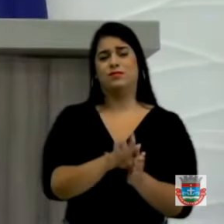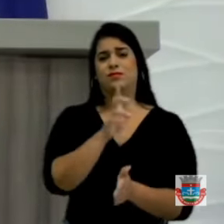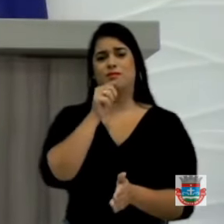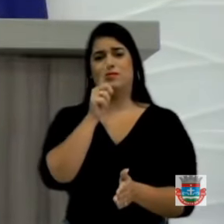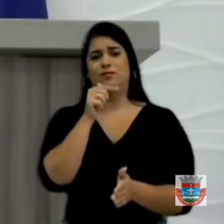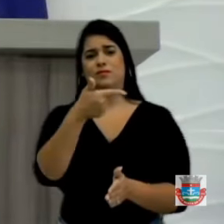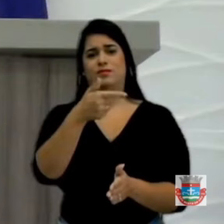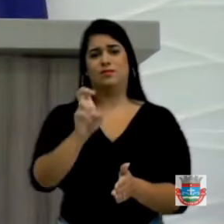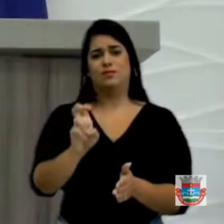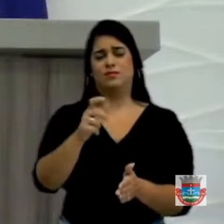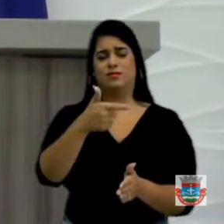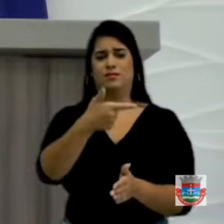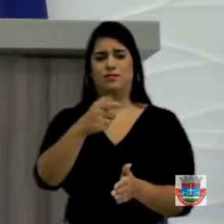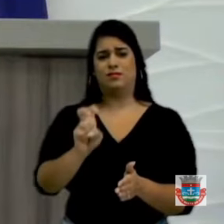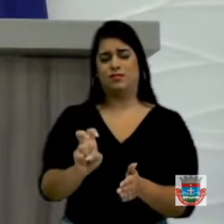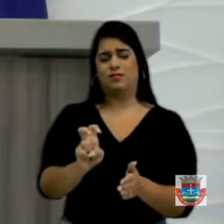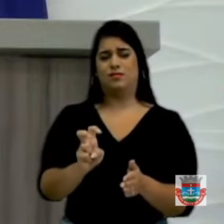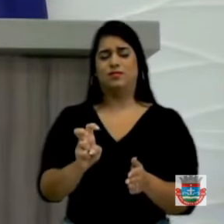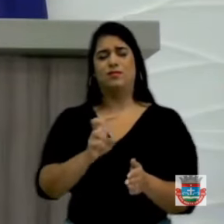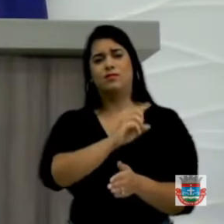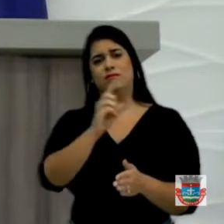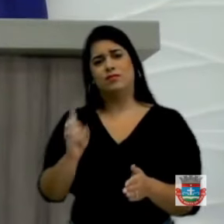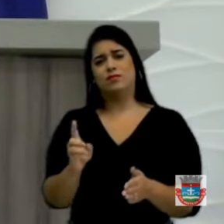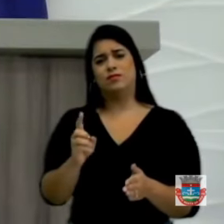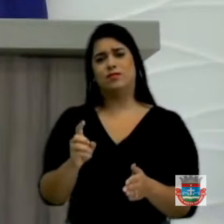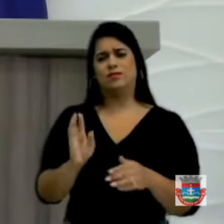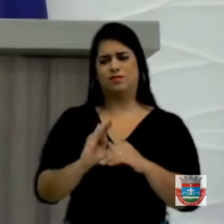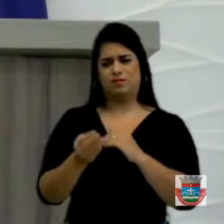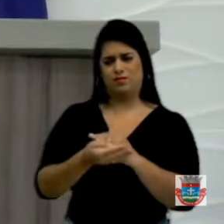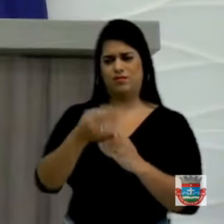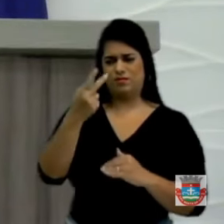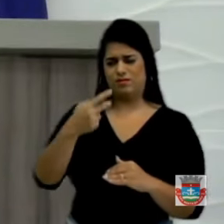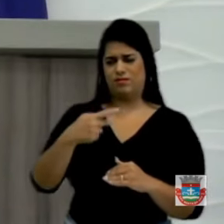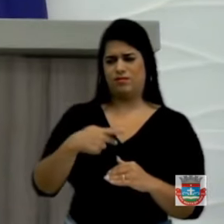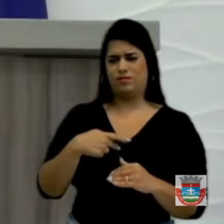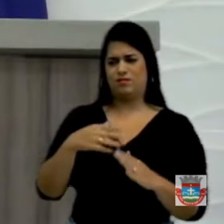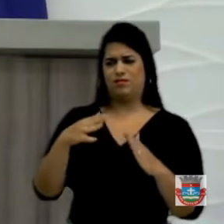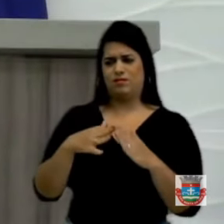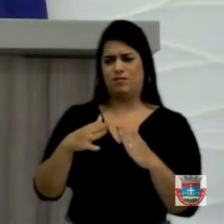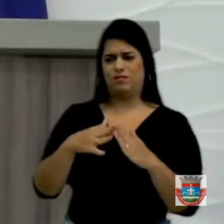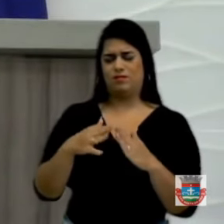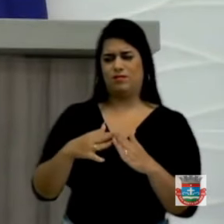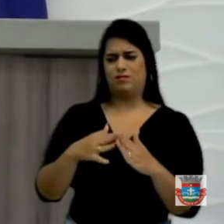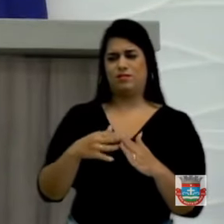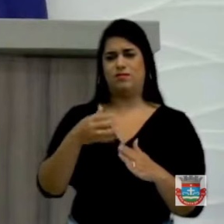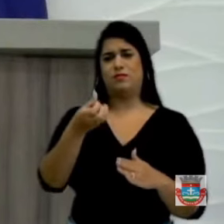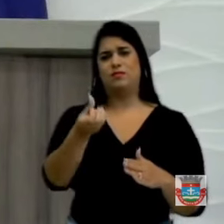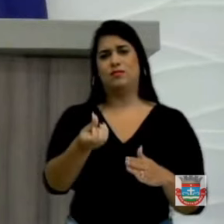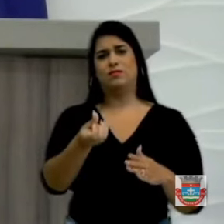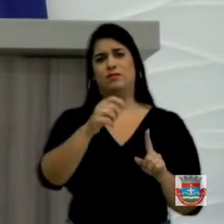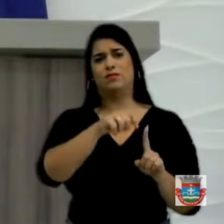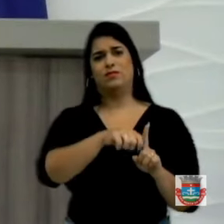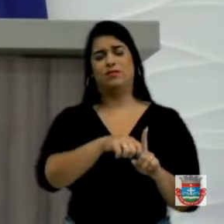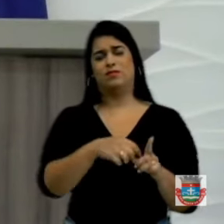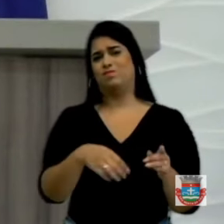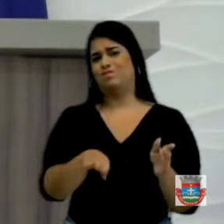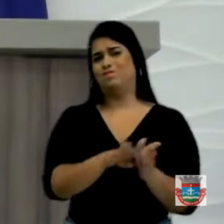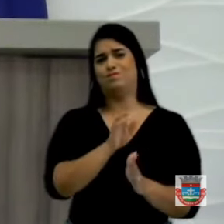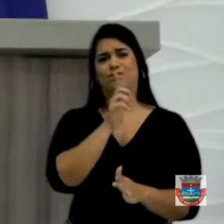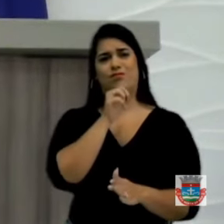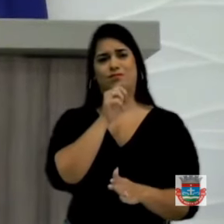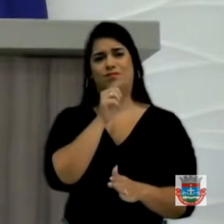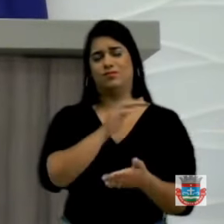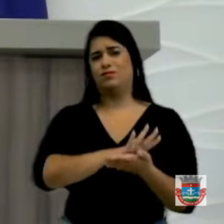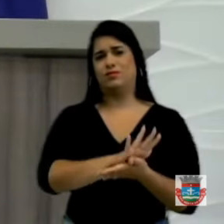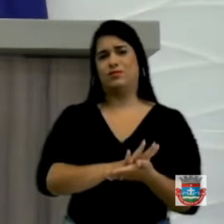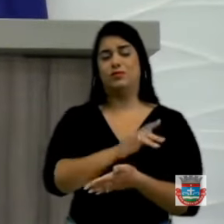25 dias. No bairro que eu moro, vereador Bruno, lá na minha casa, vai fazer 6 meses que não chega água. Então a